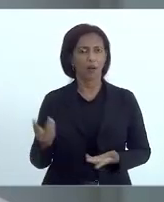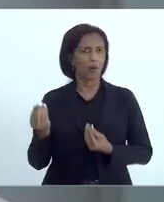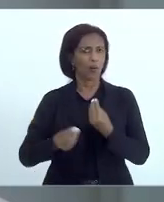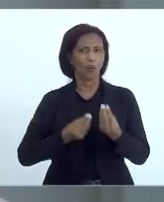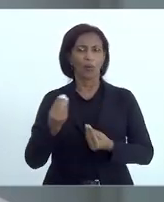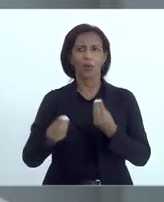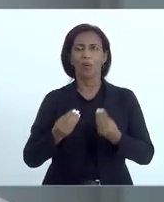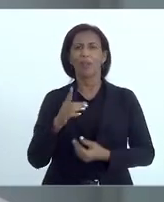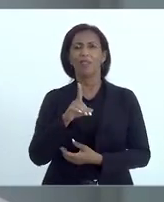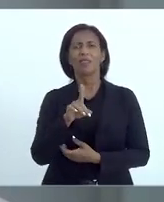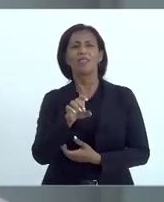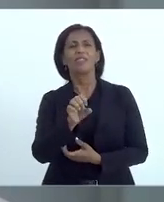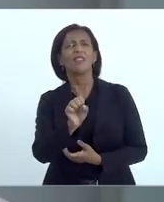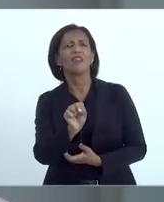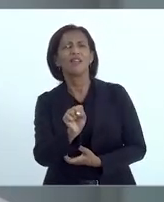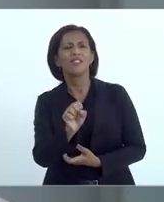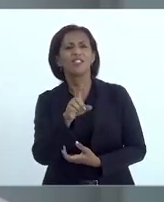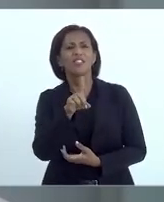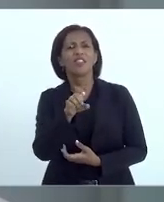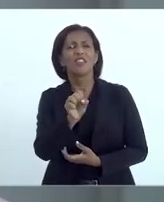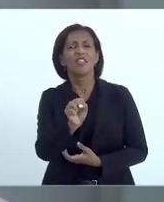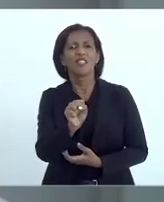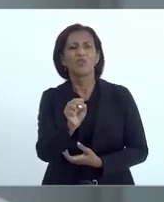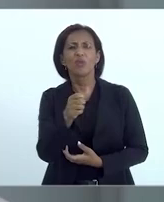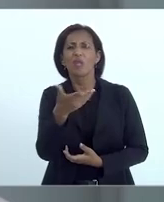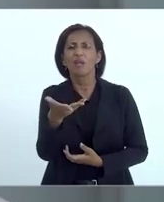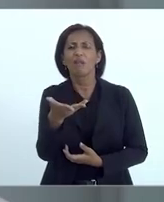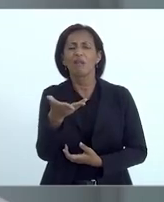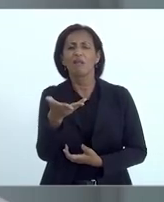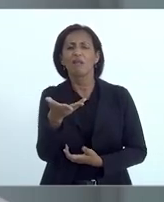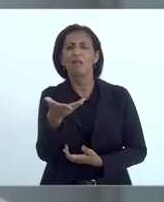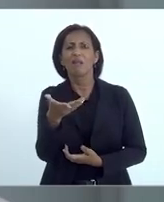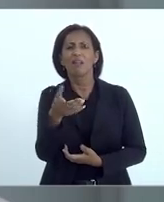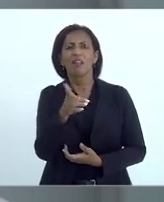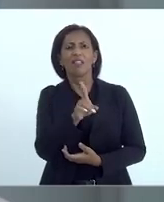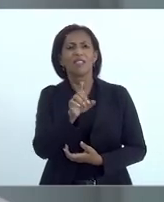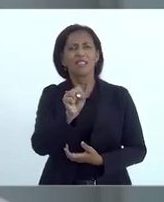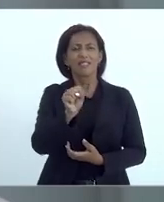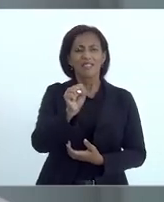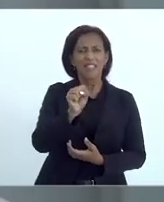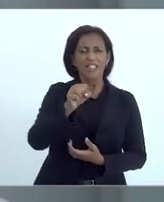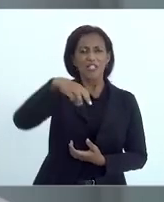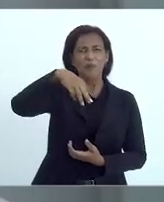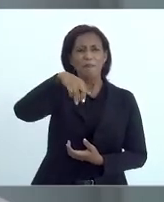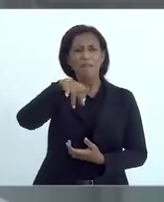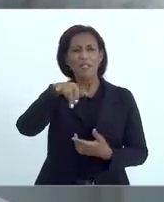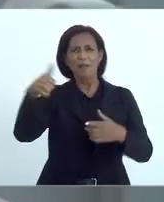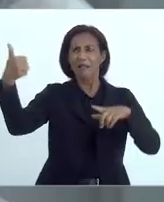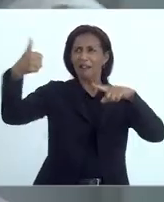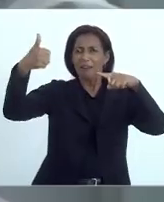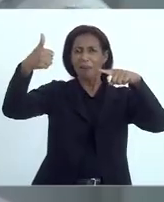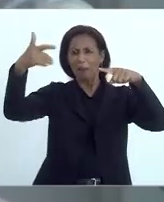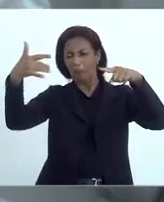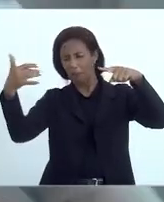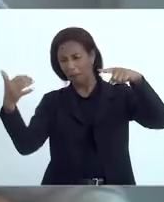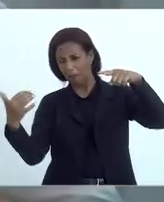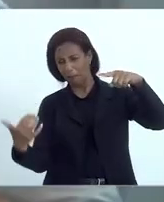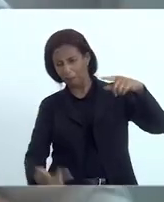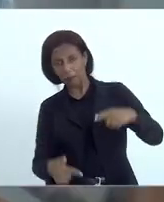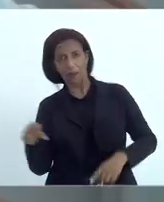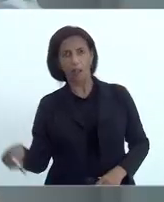21º que é o cara tem merecimento ele tem um desde merecimento ele tava em primeiro daqui a pouco ele cai